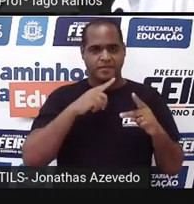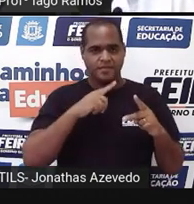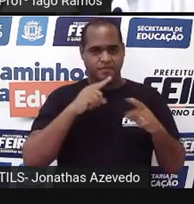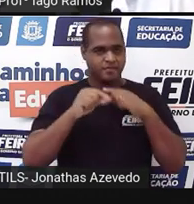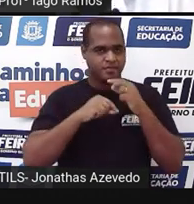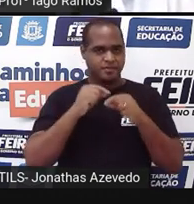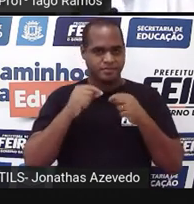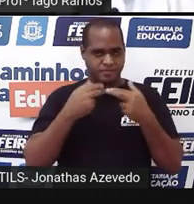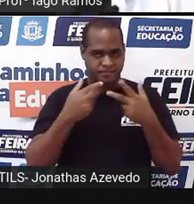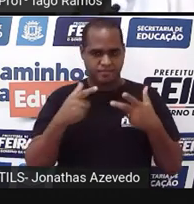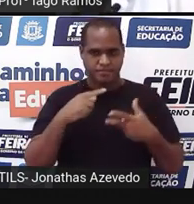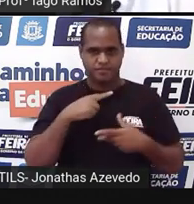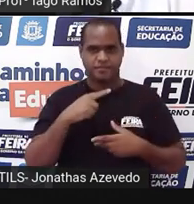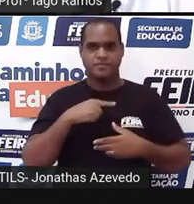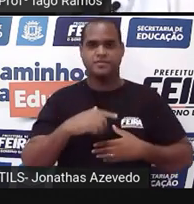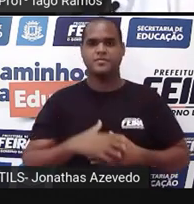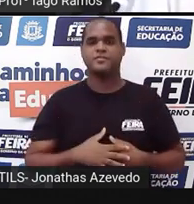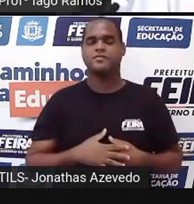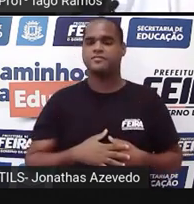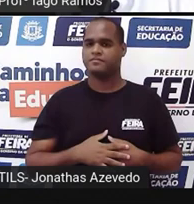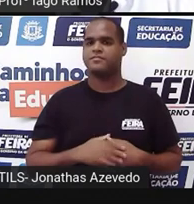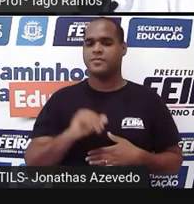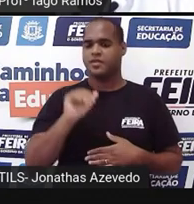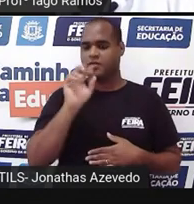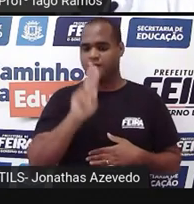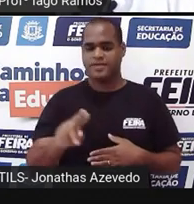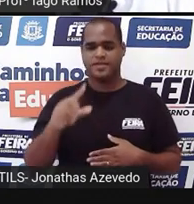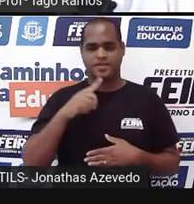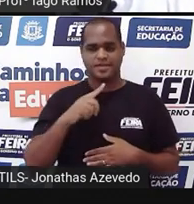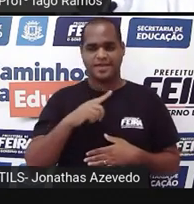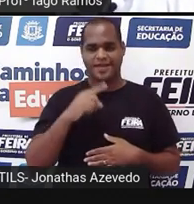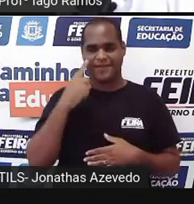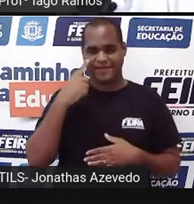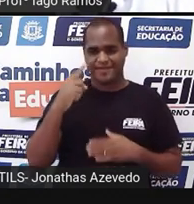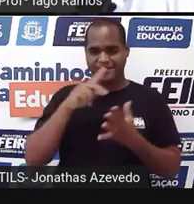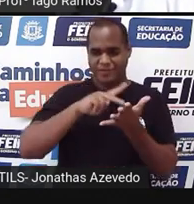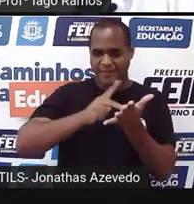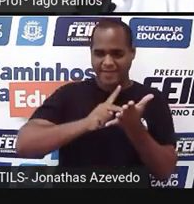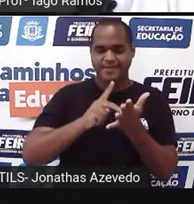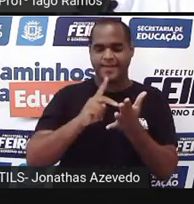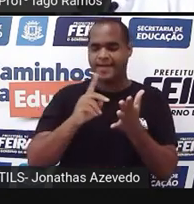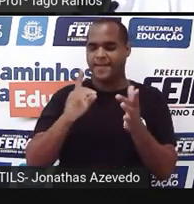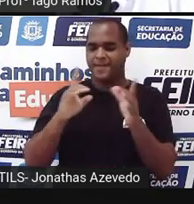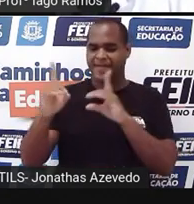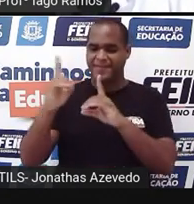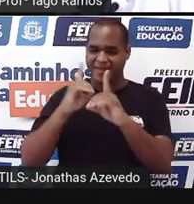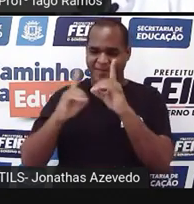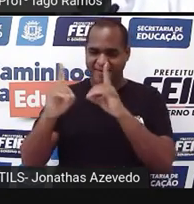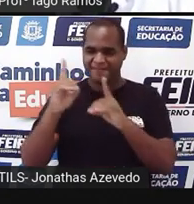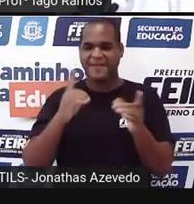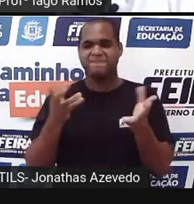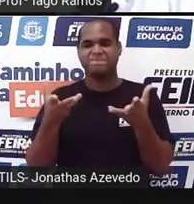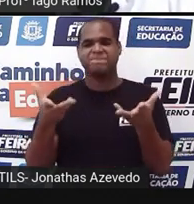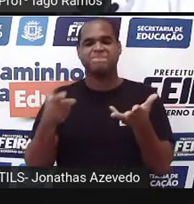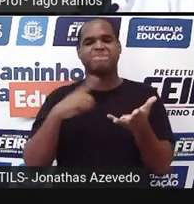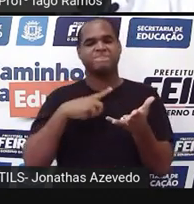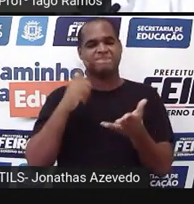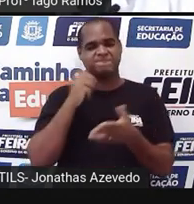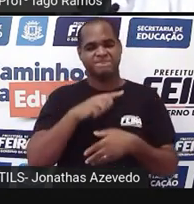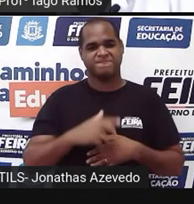aqui e usando um software de geometria dinâmica Tá bom